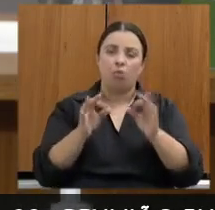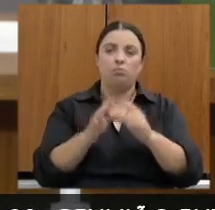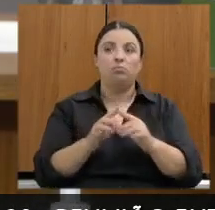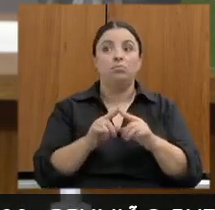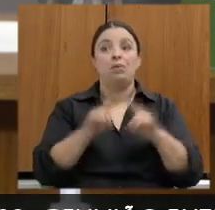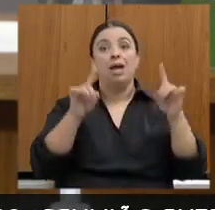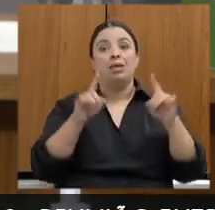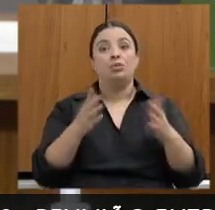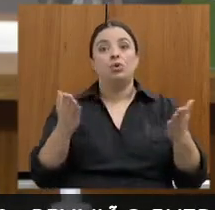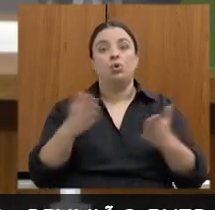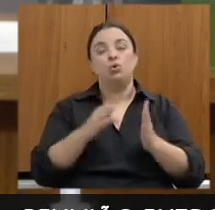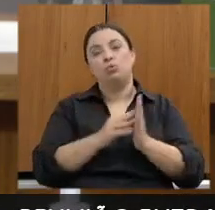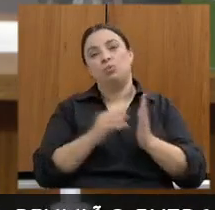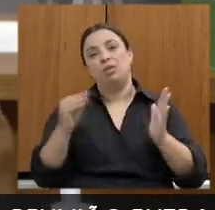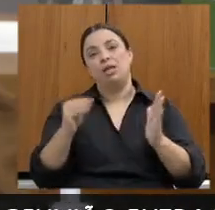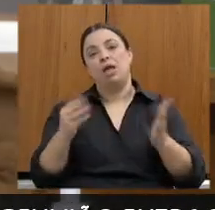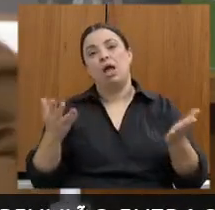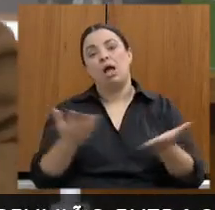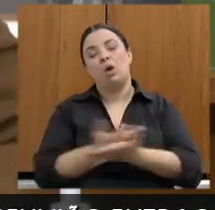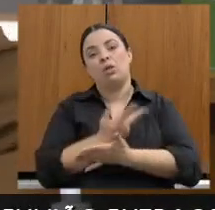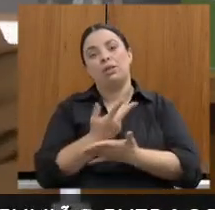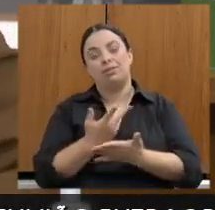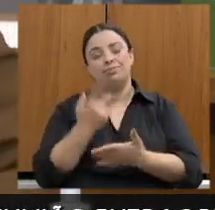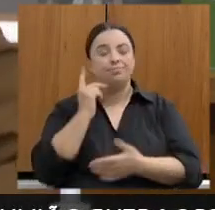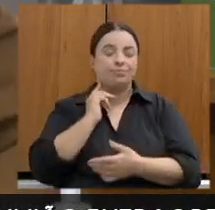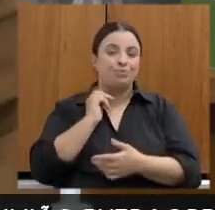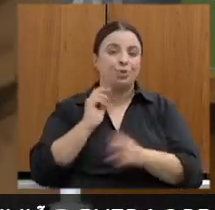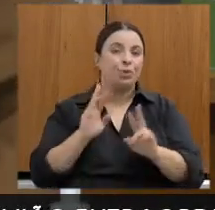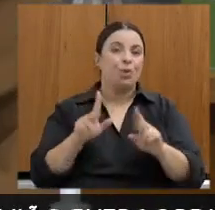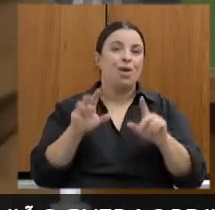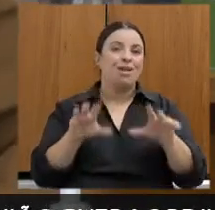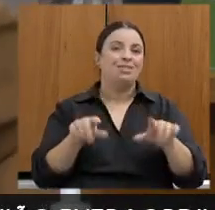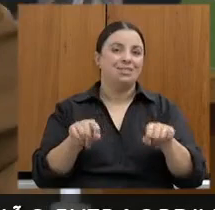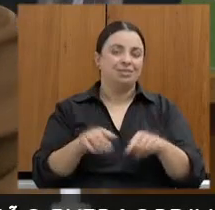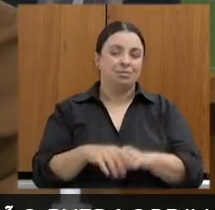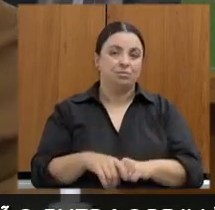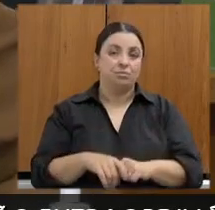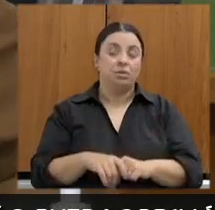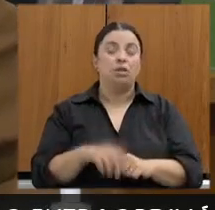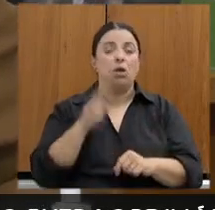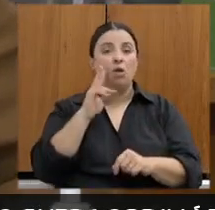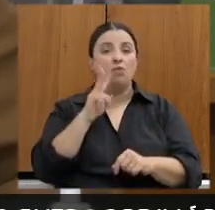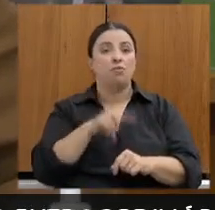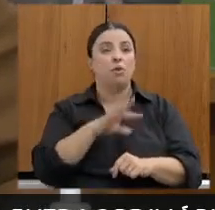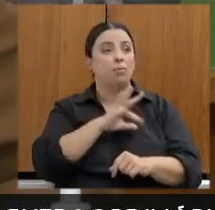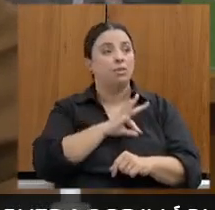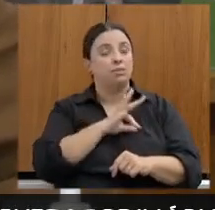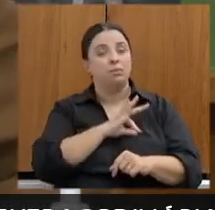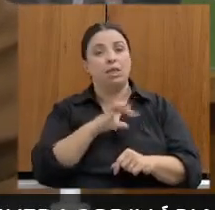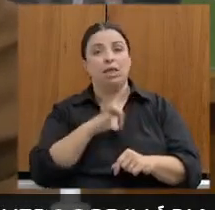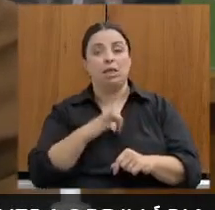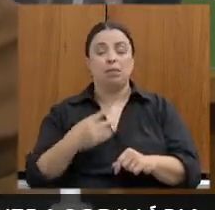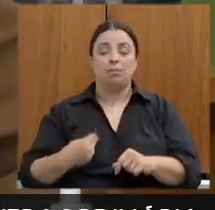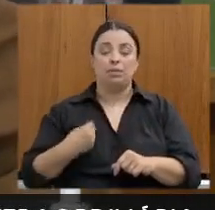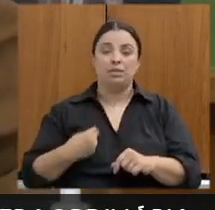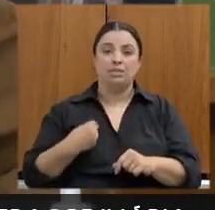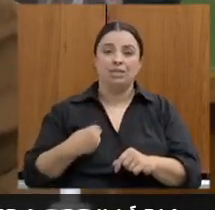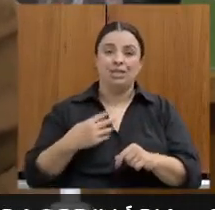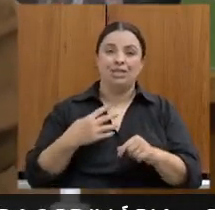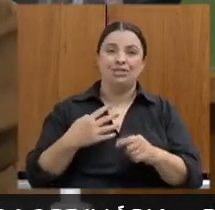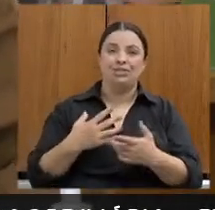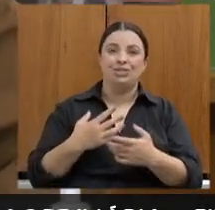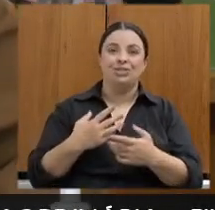né O que a gente tem hoje no estado não é isso então quando a gente olha para a polícia militar que está presente nos 853